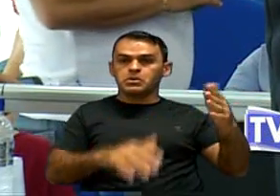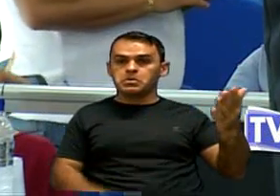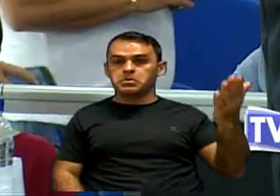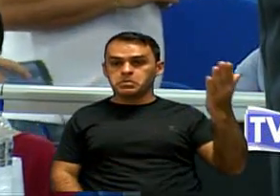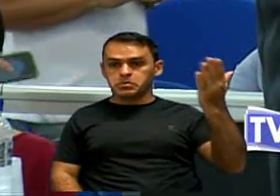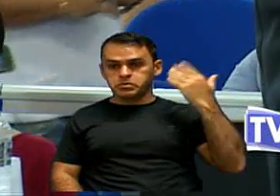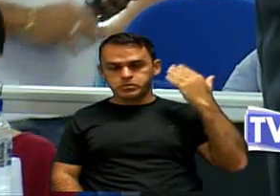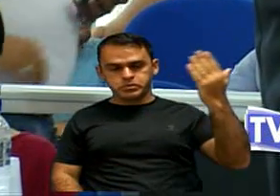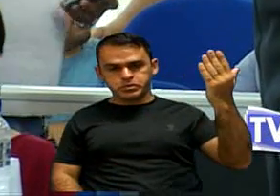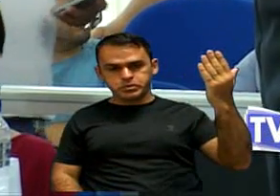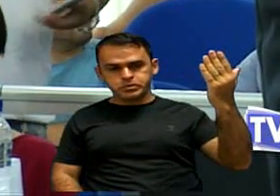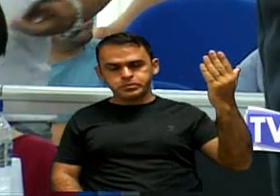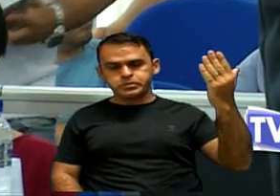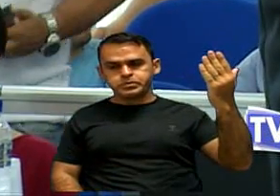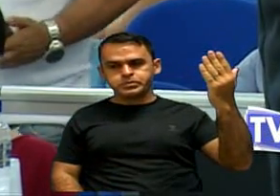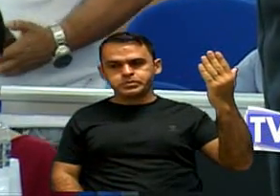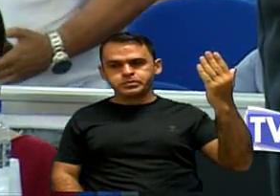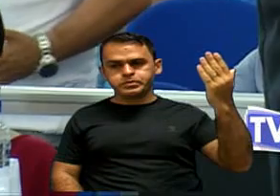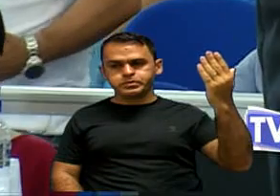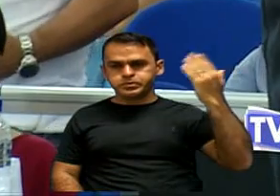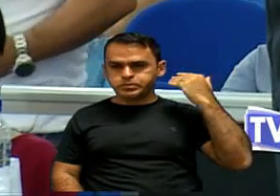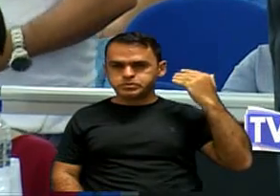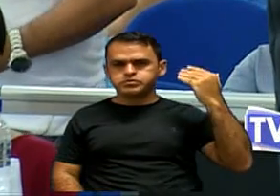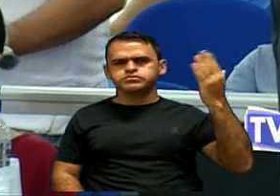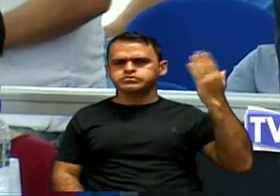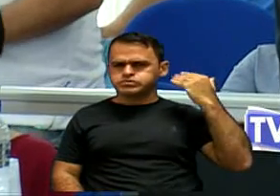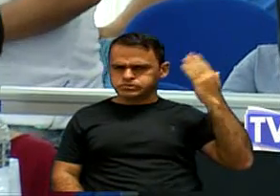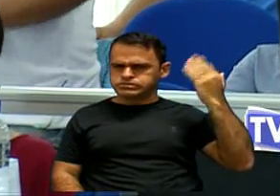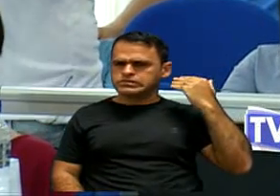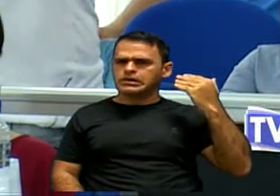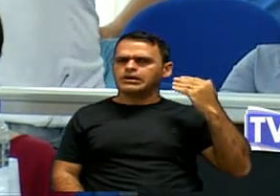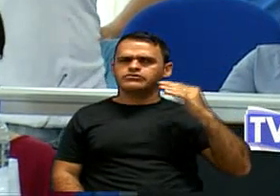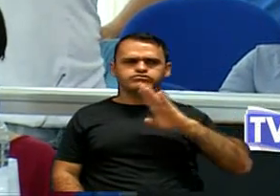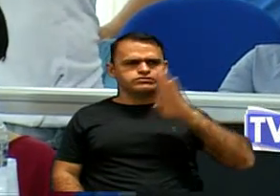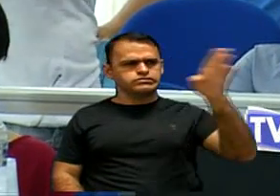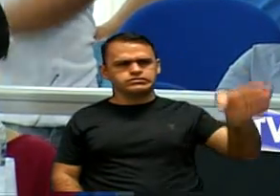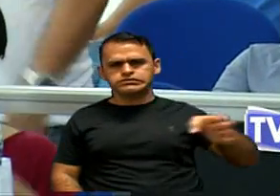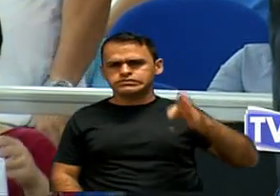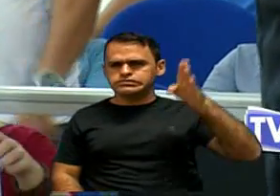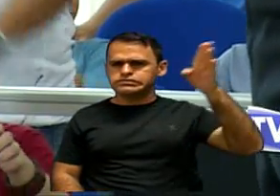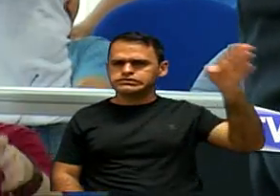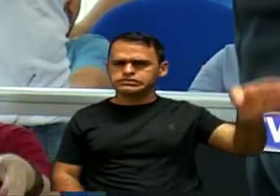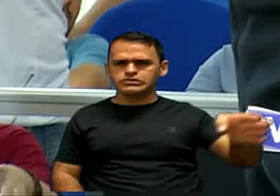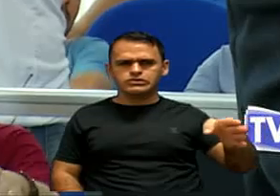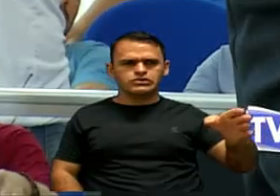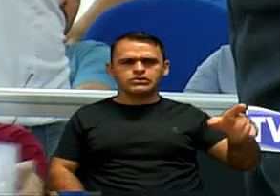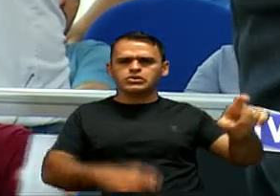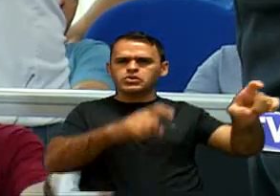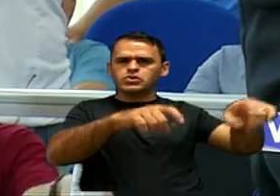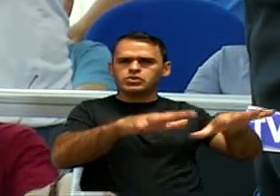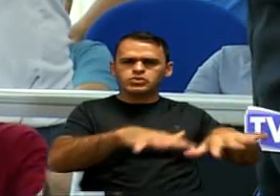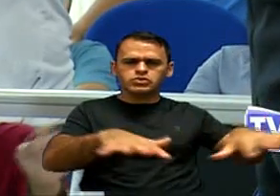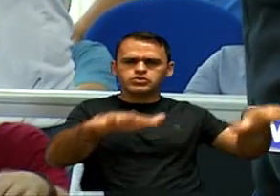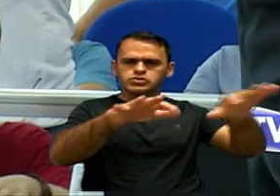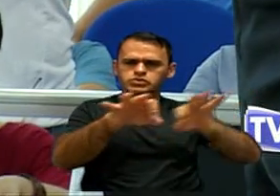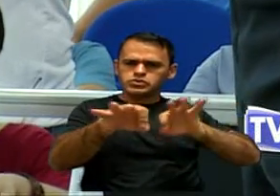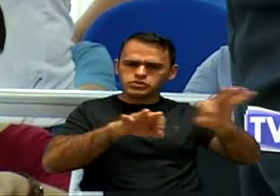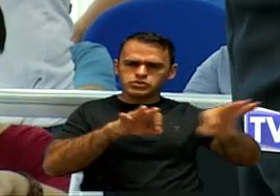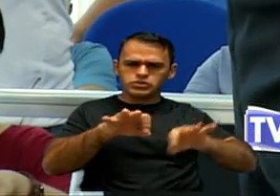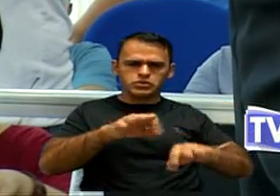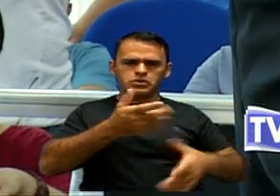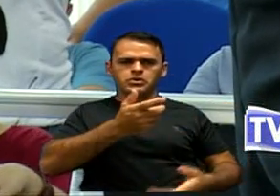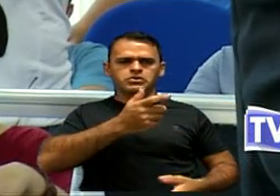já nós tivemos várias atividades na região do Caixa Preta, rede de